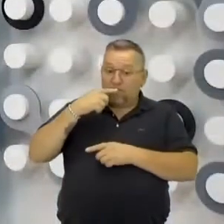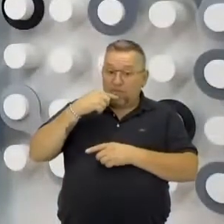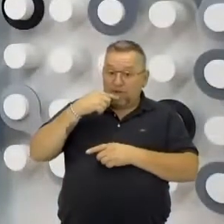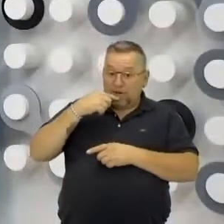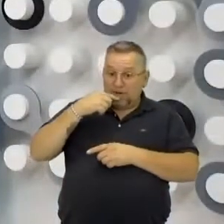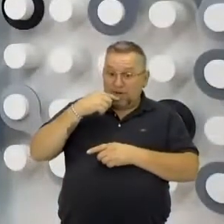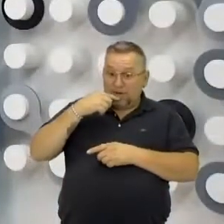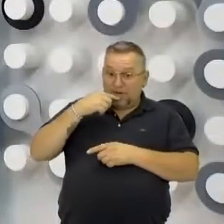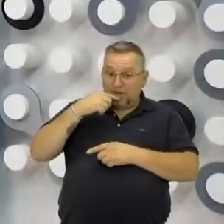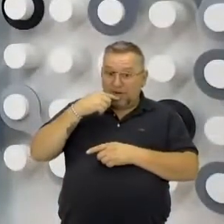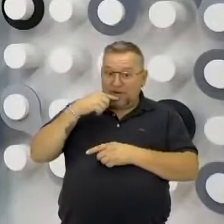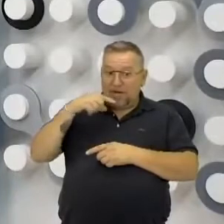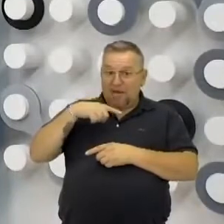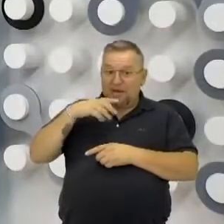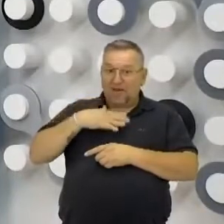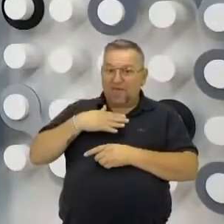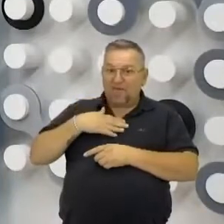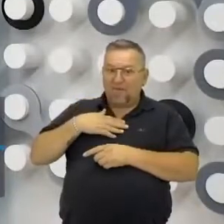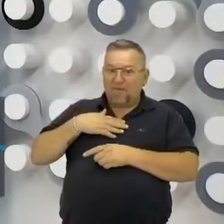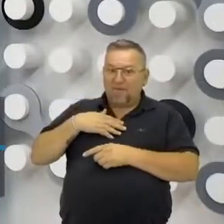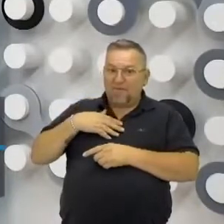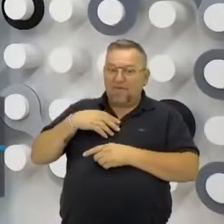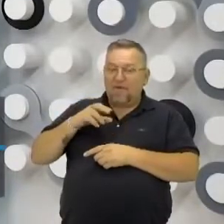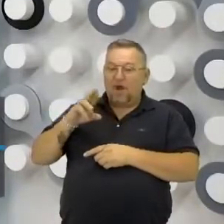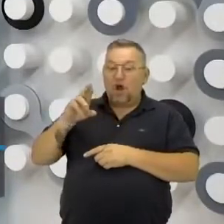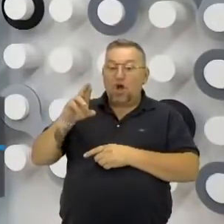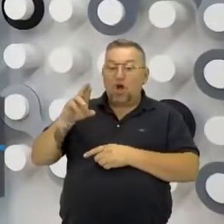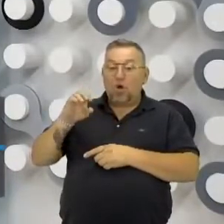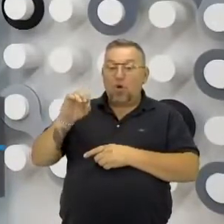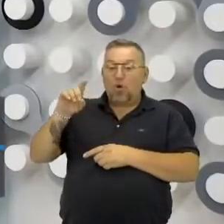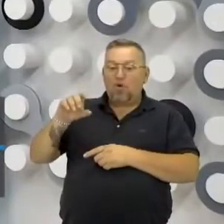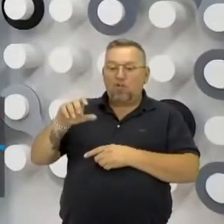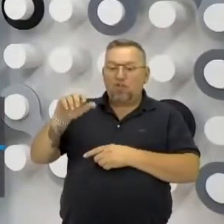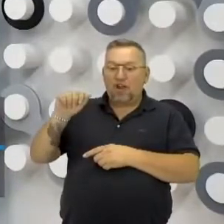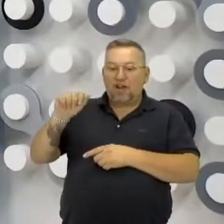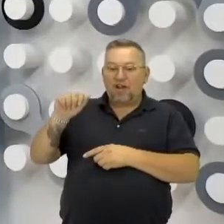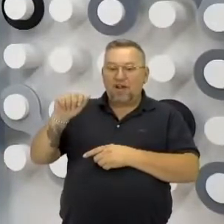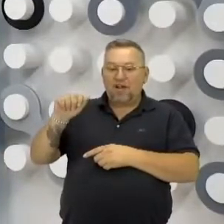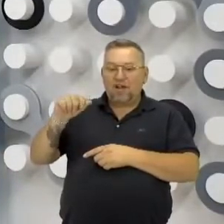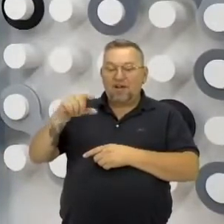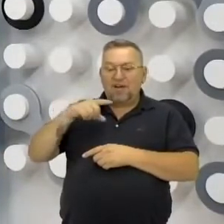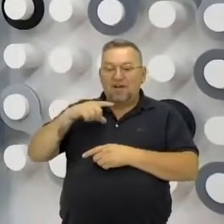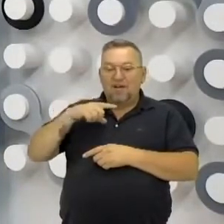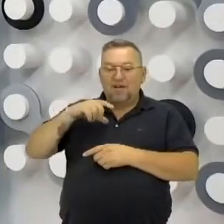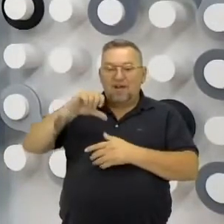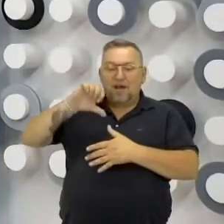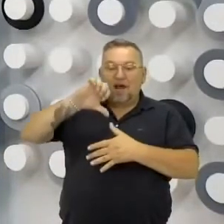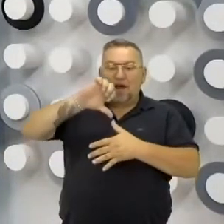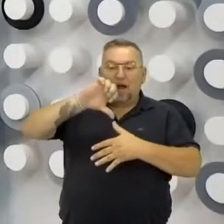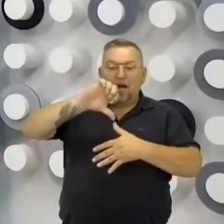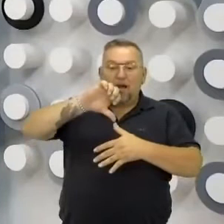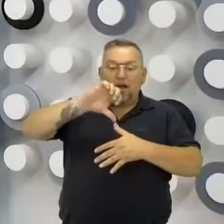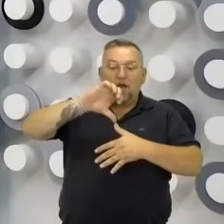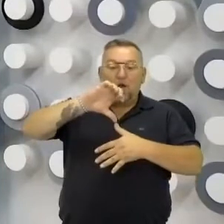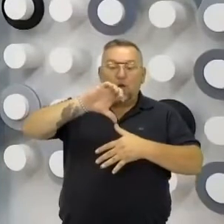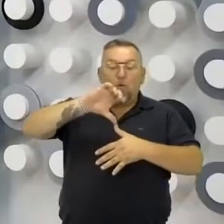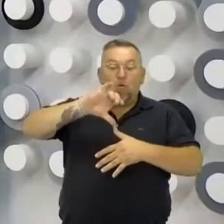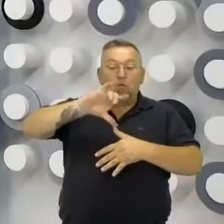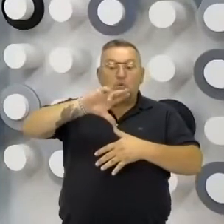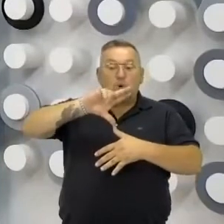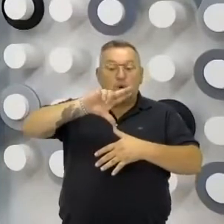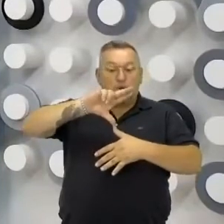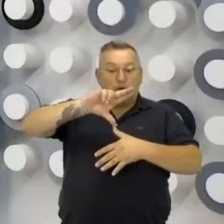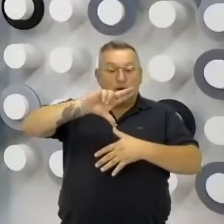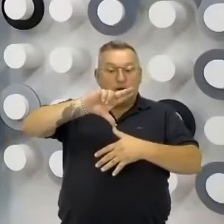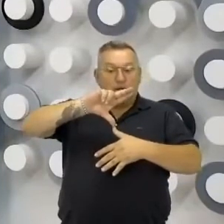vendo aí, que aqui, para mim, é a porção roxa, vocês têm a América Espanhola. Então, esse é o mapa com